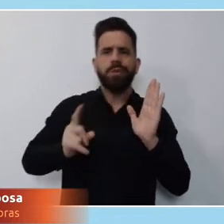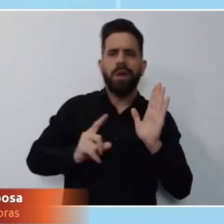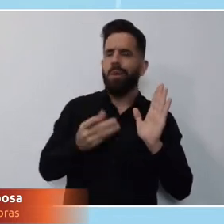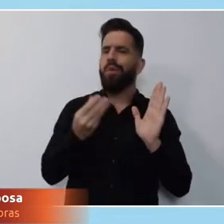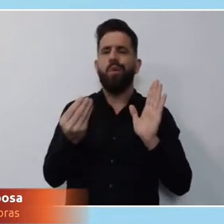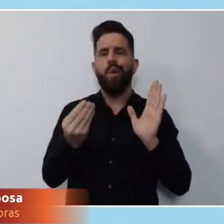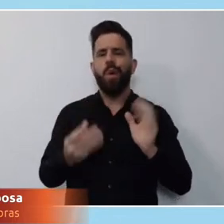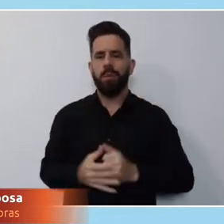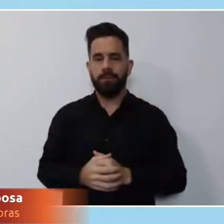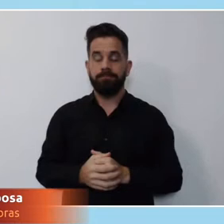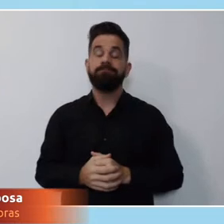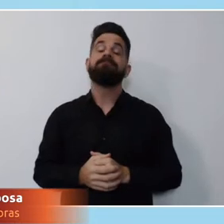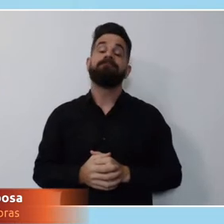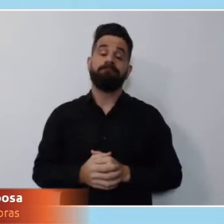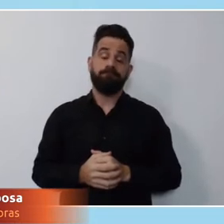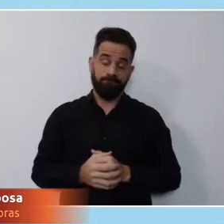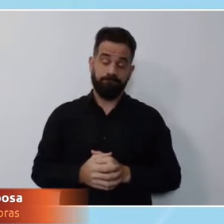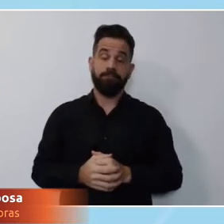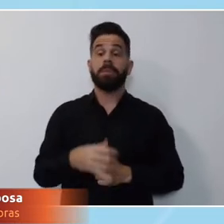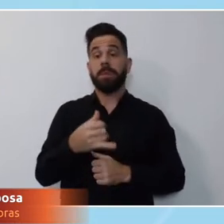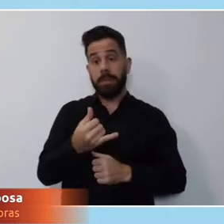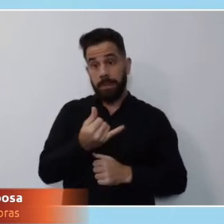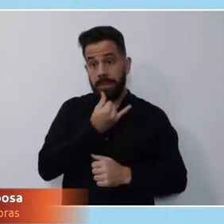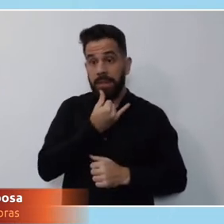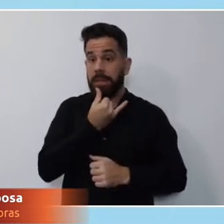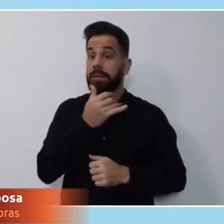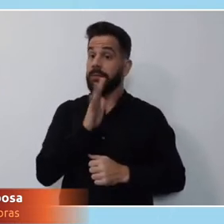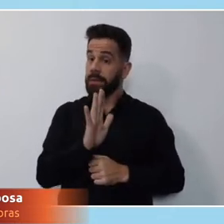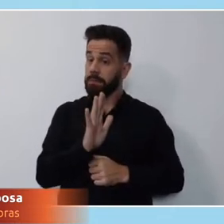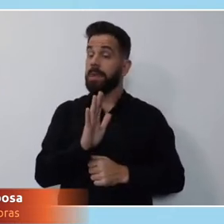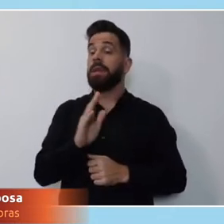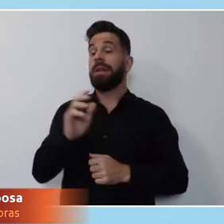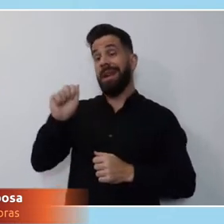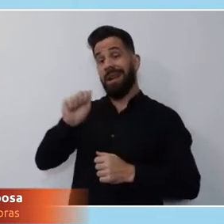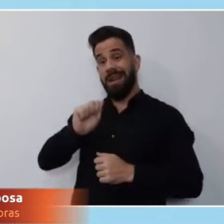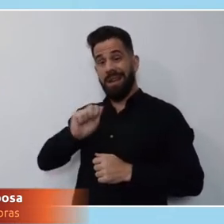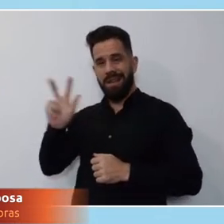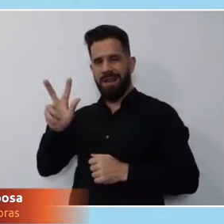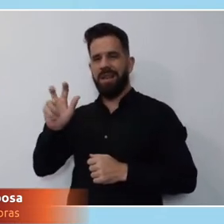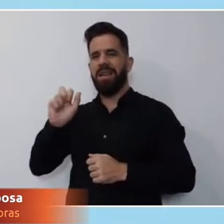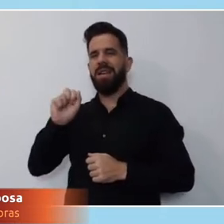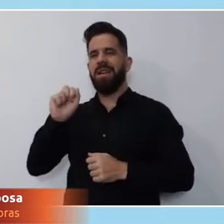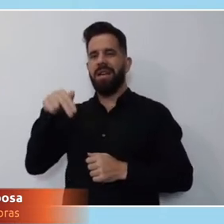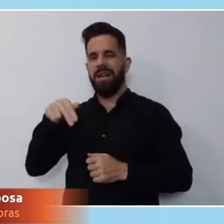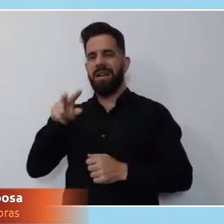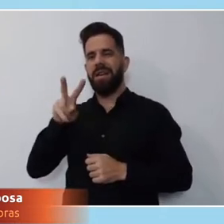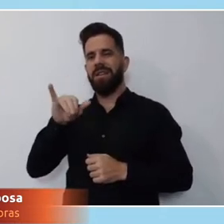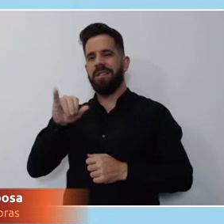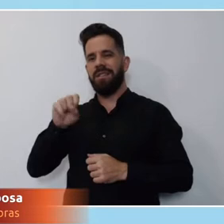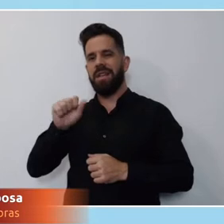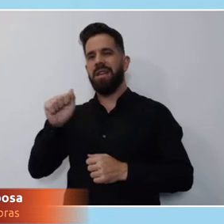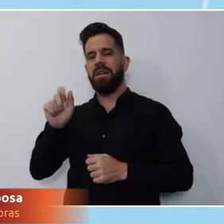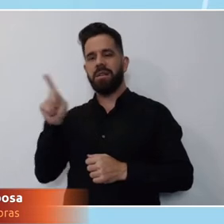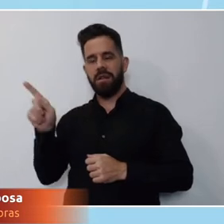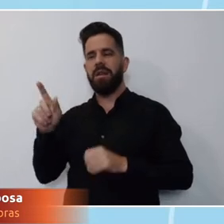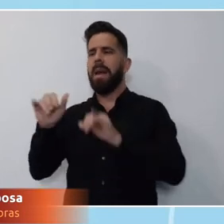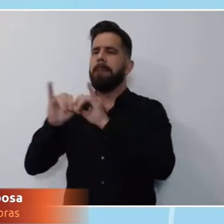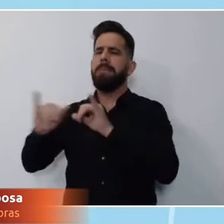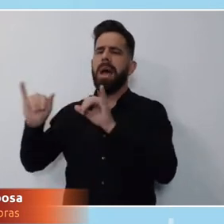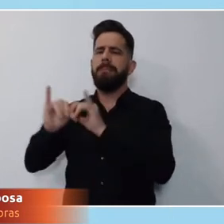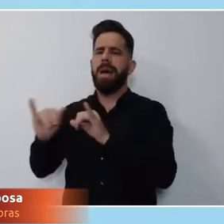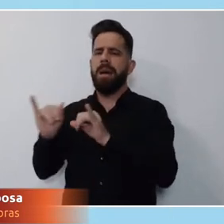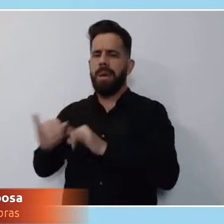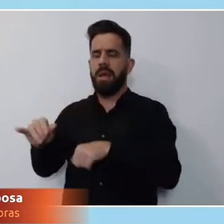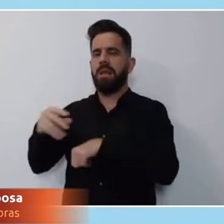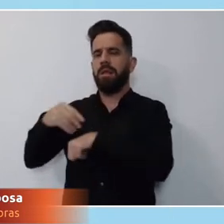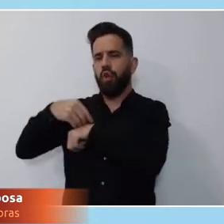infelizmente, assim, tem a Anvisa publicou, né, tem publicado algumas notícias mostrando os resíduos de